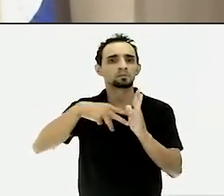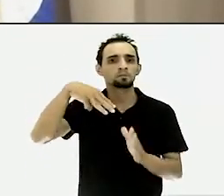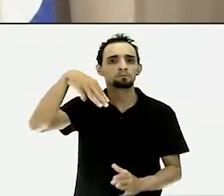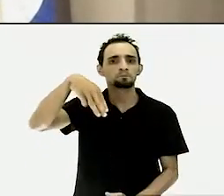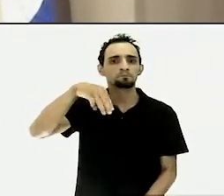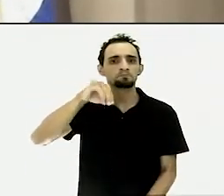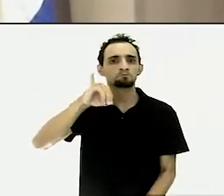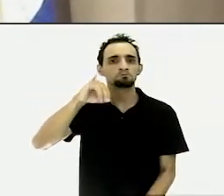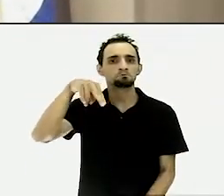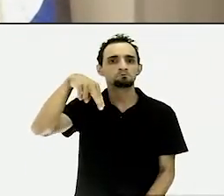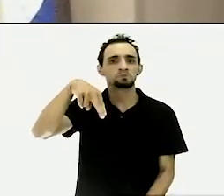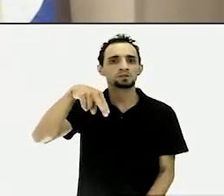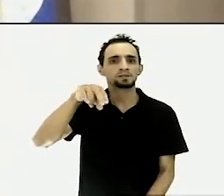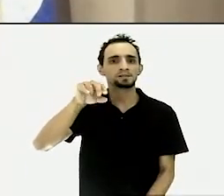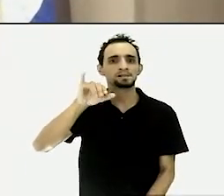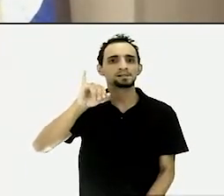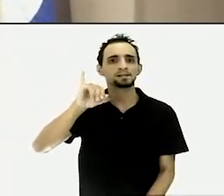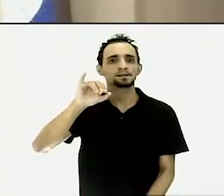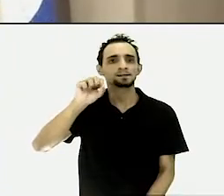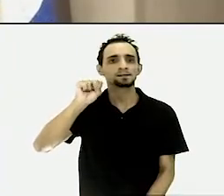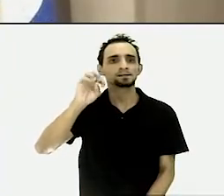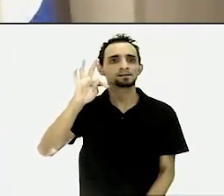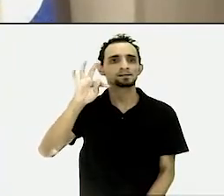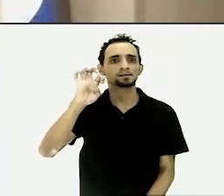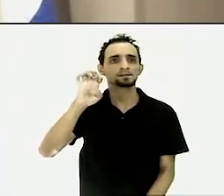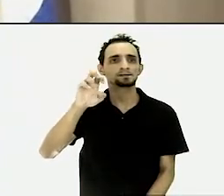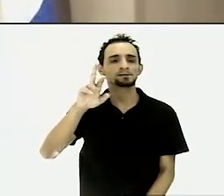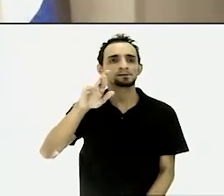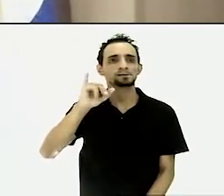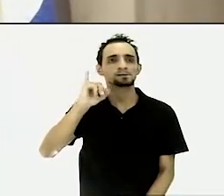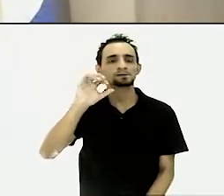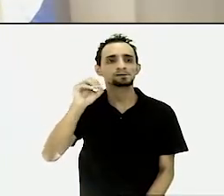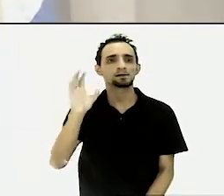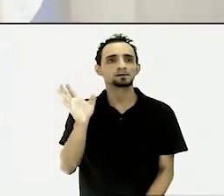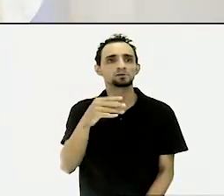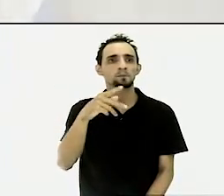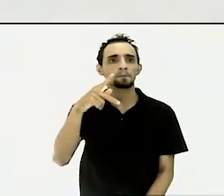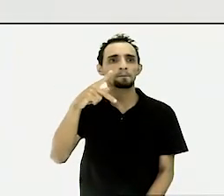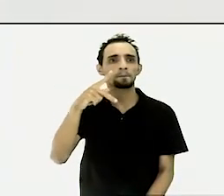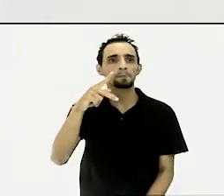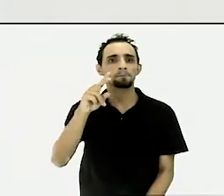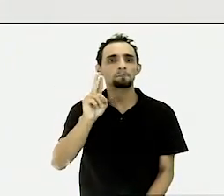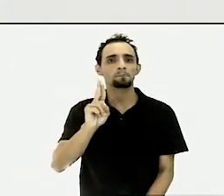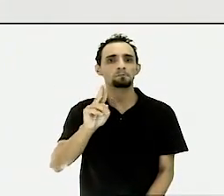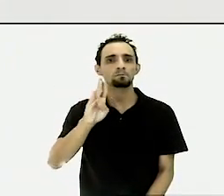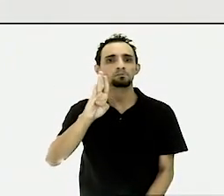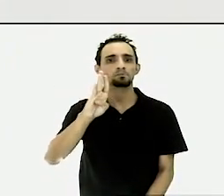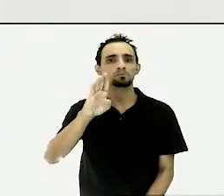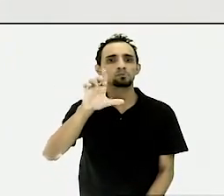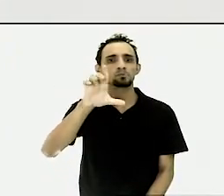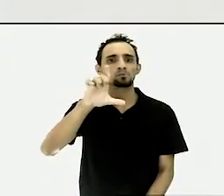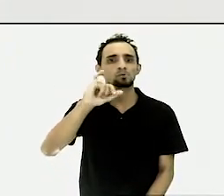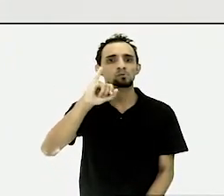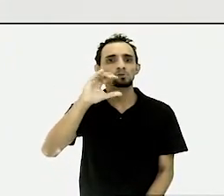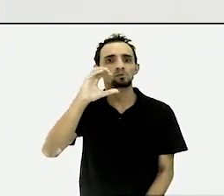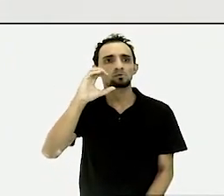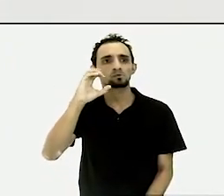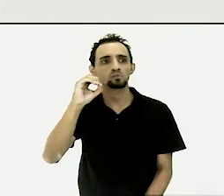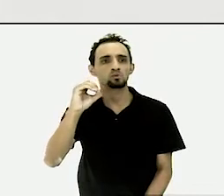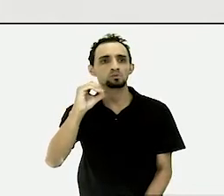trazer boas notícias dessa reunião. Pois não, vereador? Marquinhos, só para parabenizá-lo pelo tema, e dizer